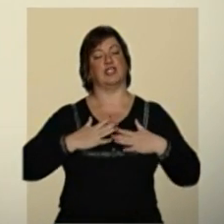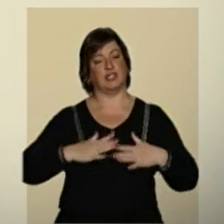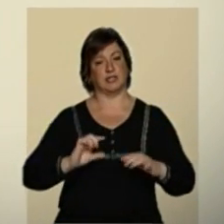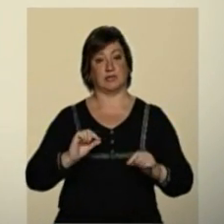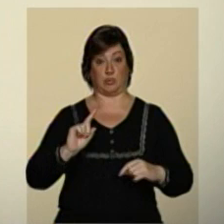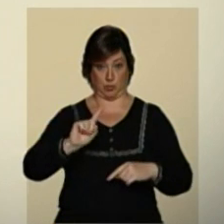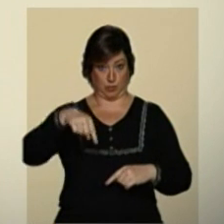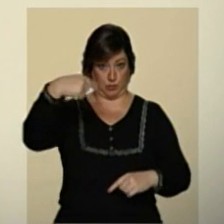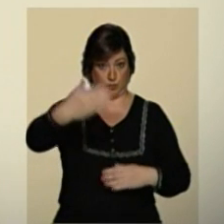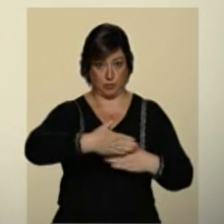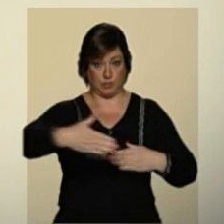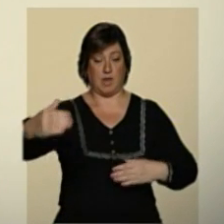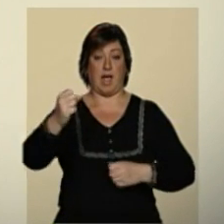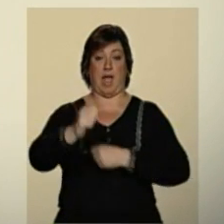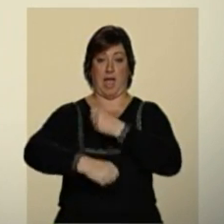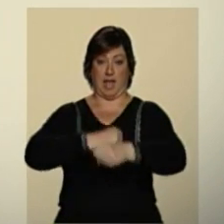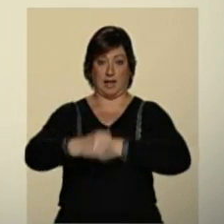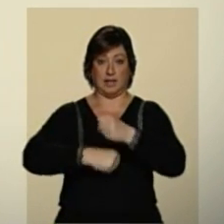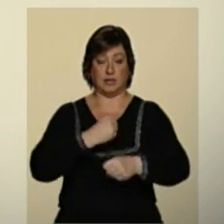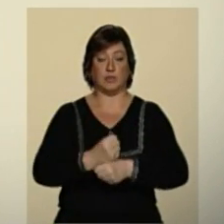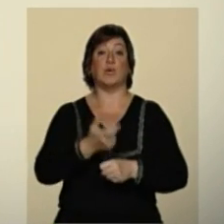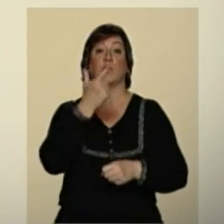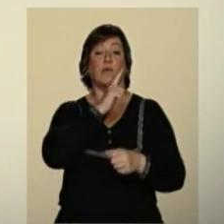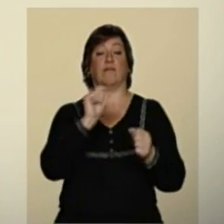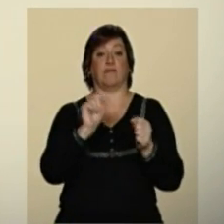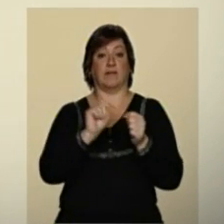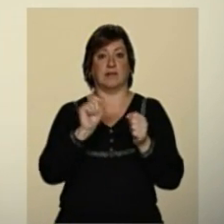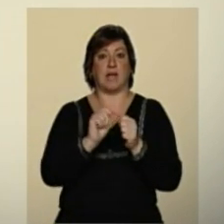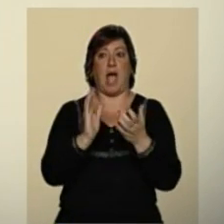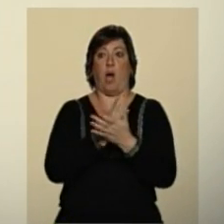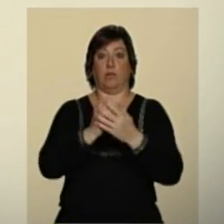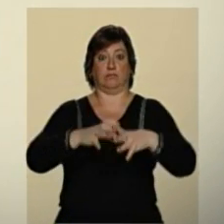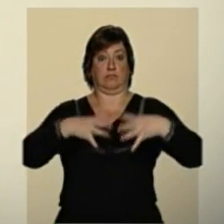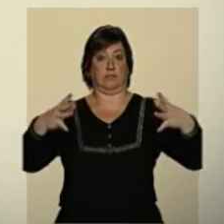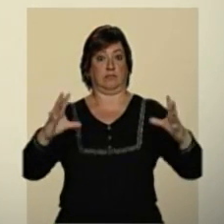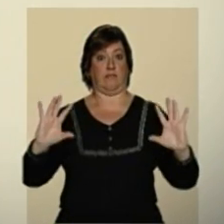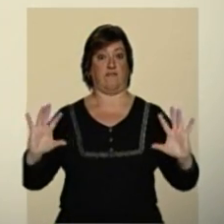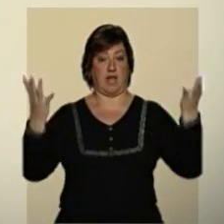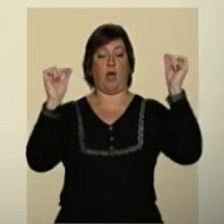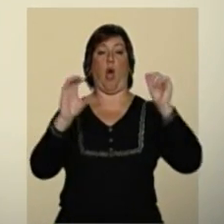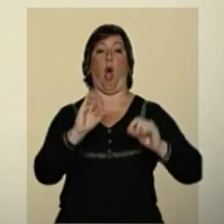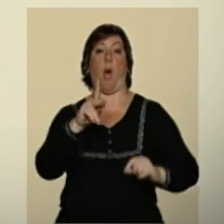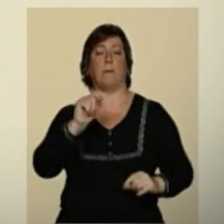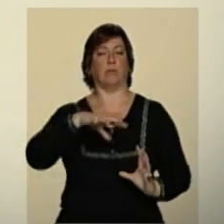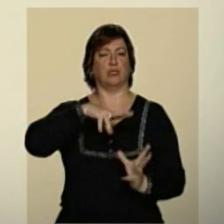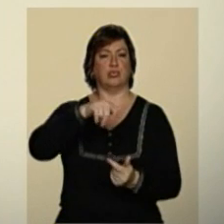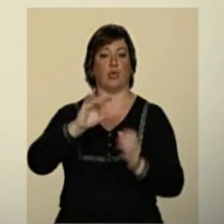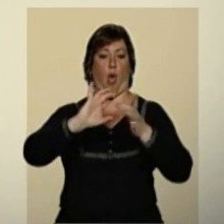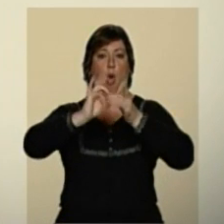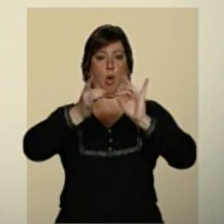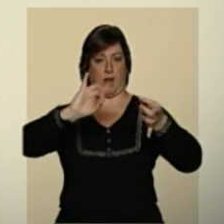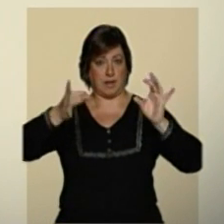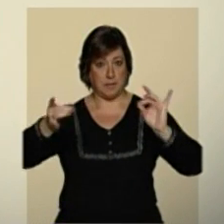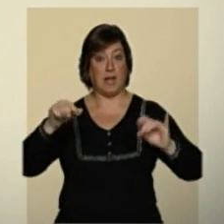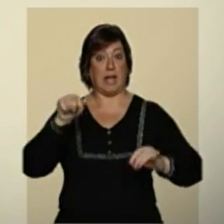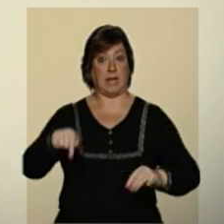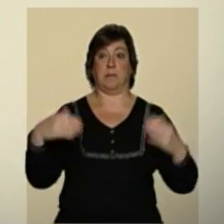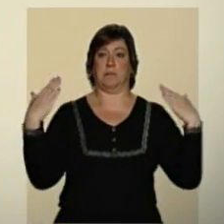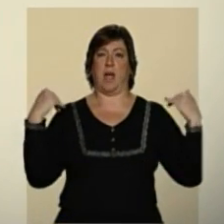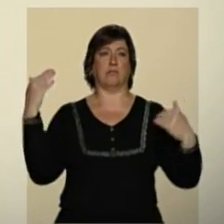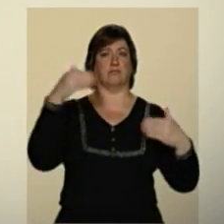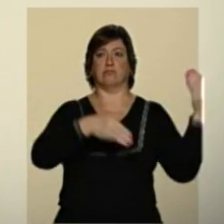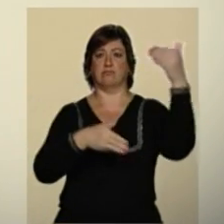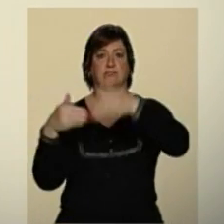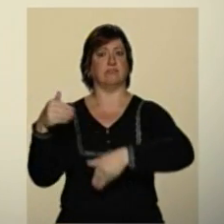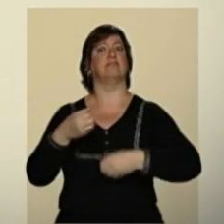próximos anos com a realização de alguns grandes eventos como a Copa do Mundo e as Olimpíadas o turismo deve